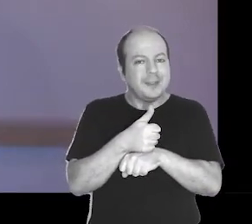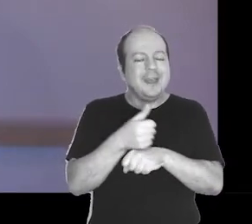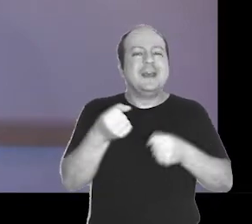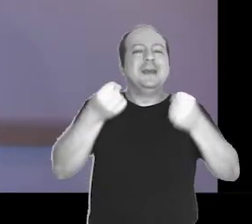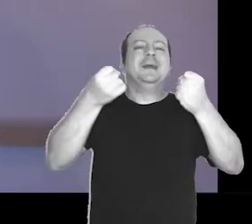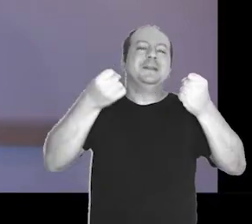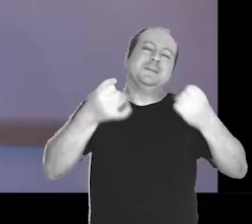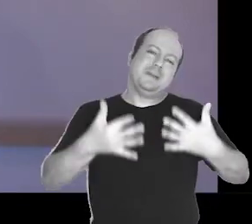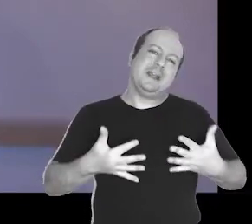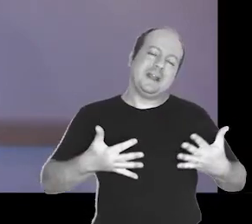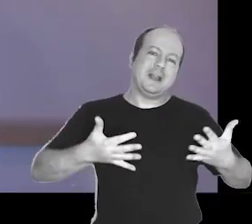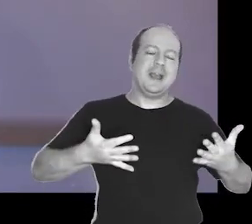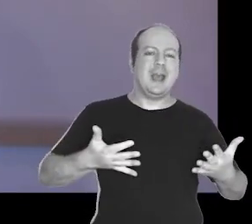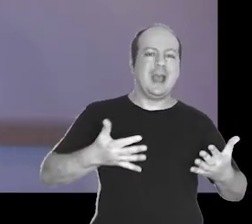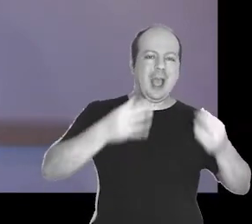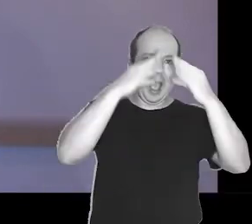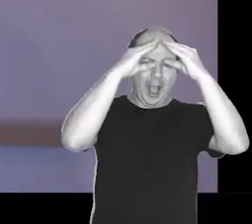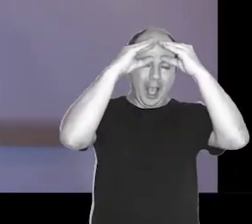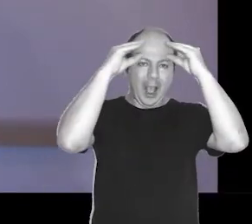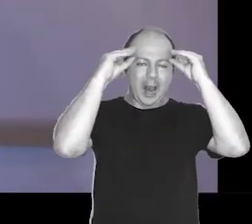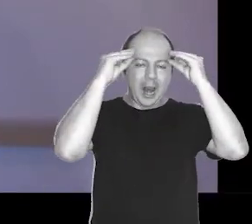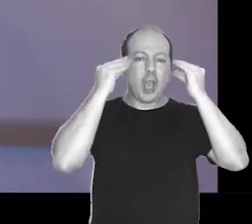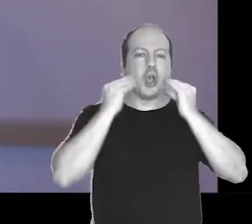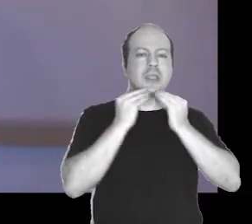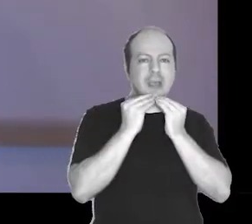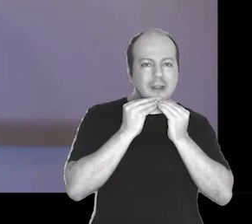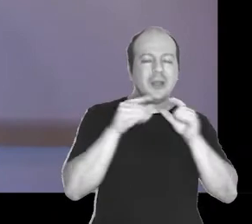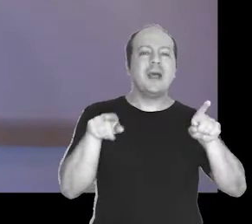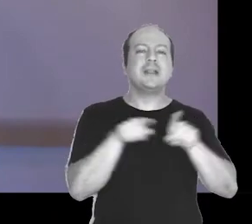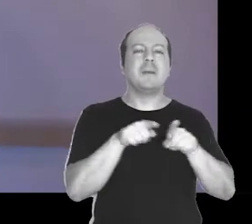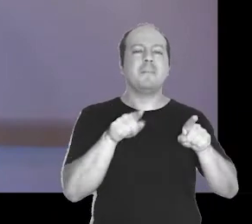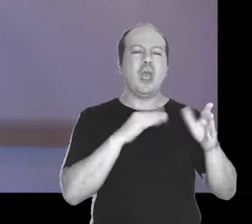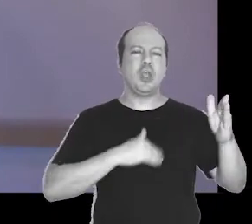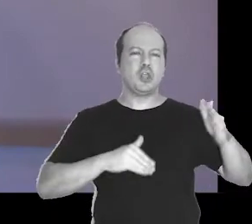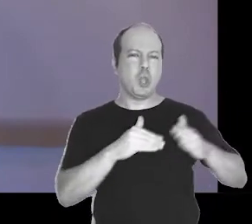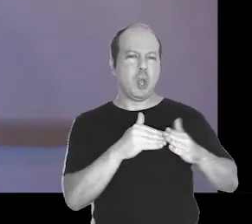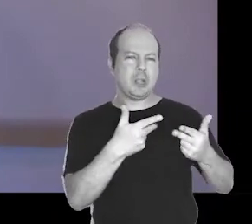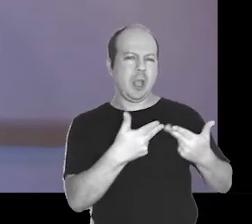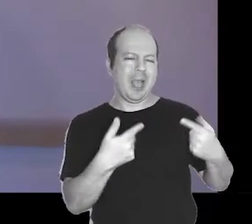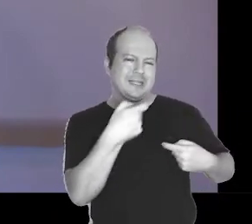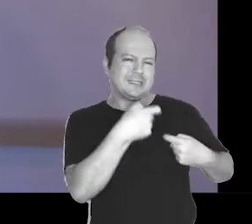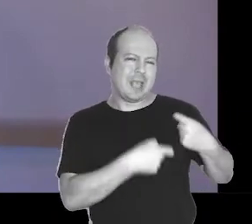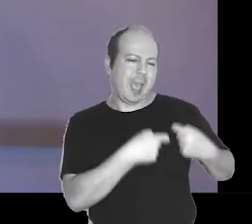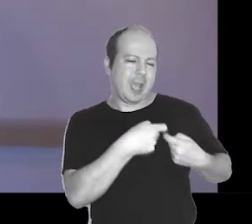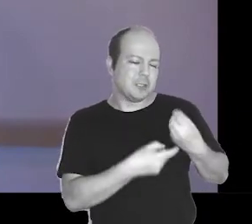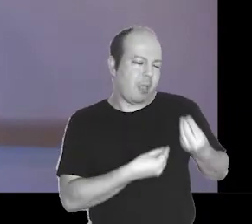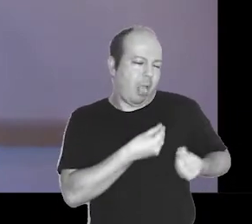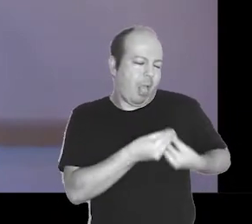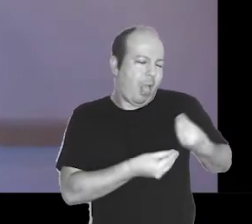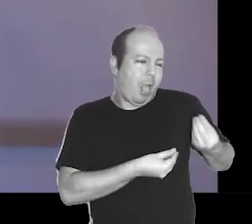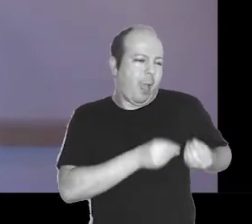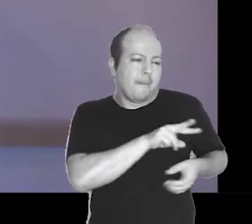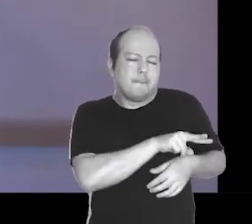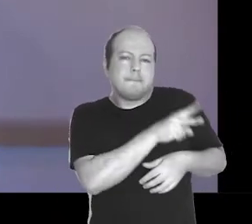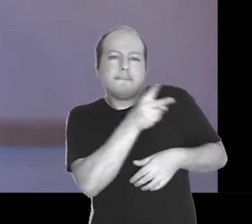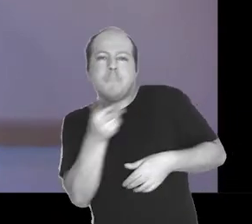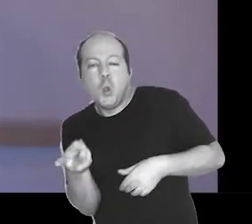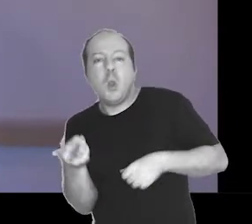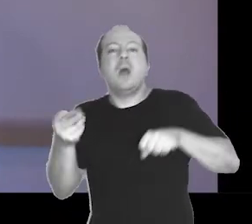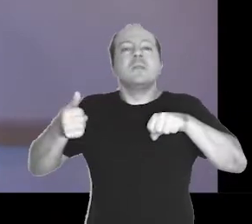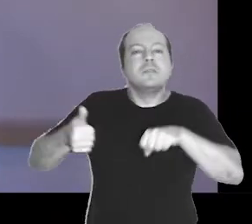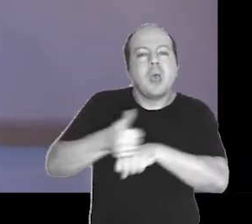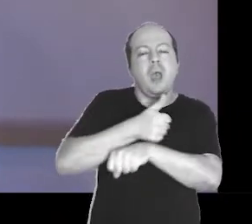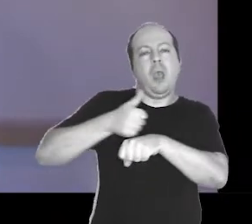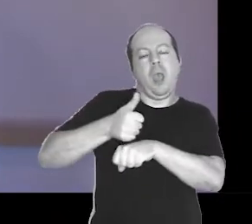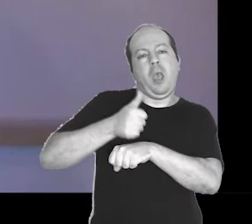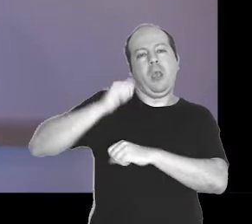que Leonardo transferiu toda a sua pulsão erótica para a atividade